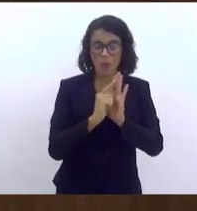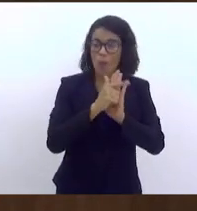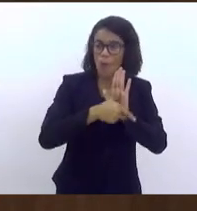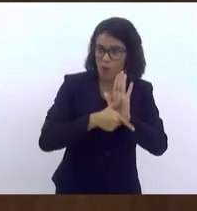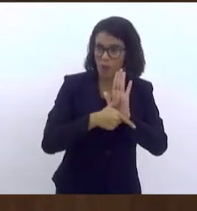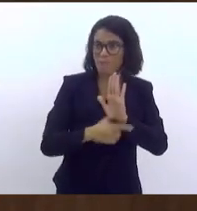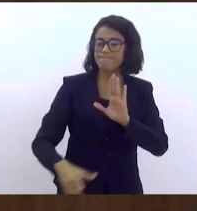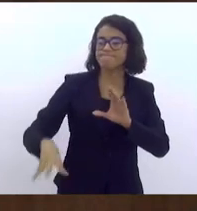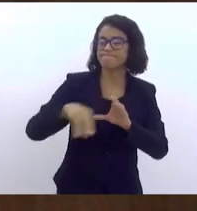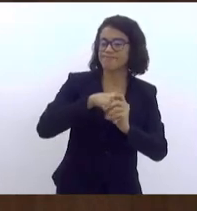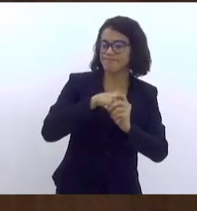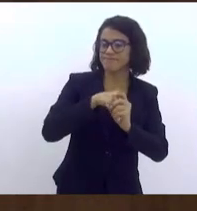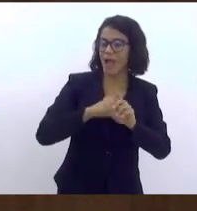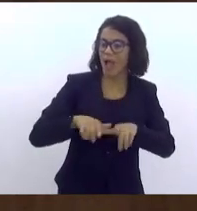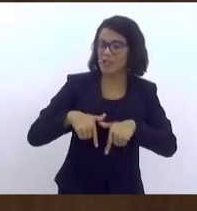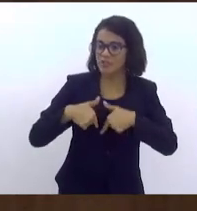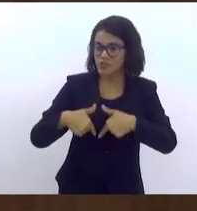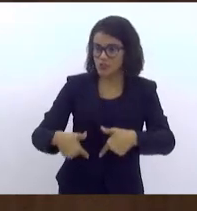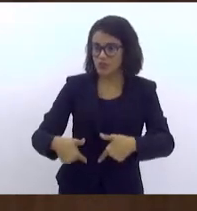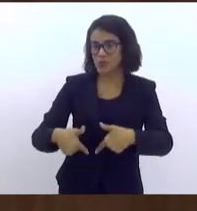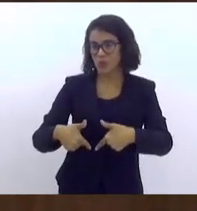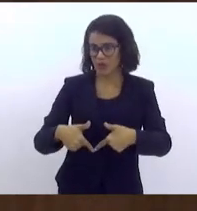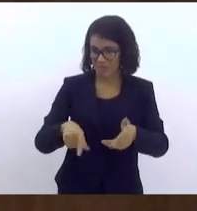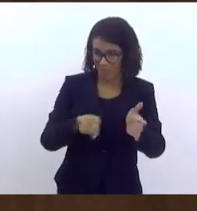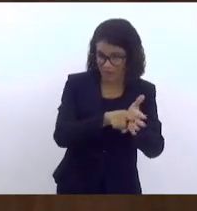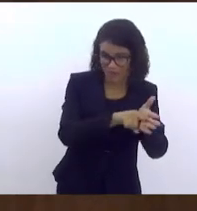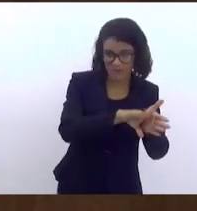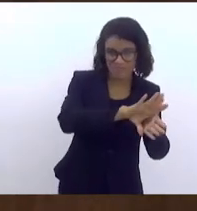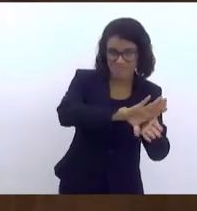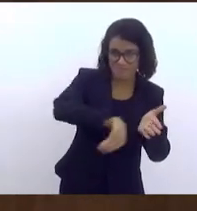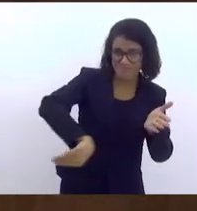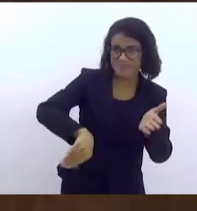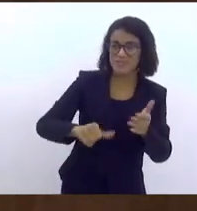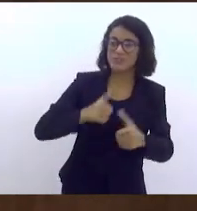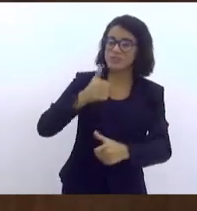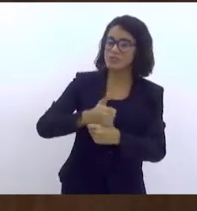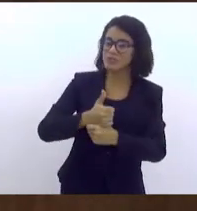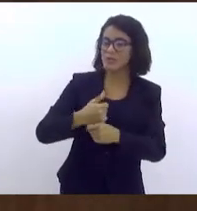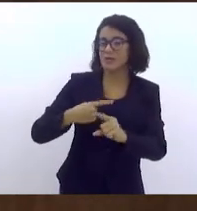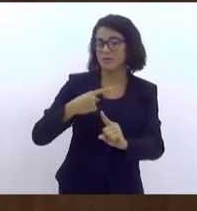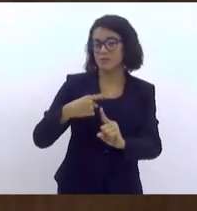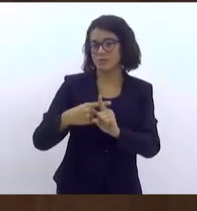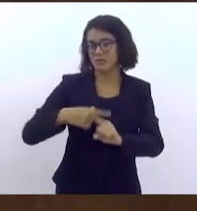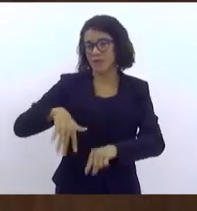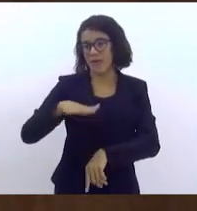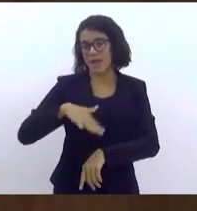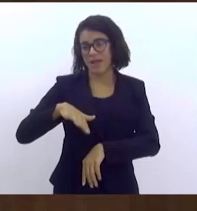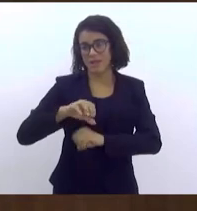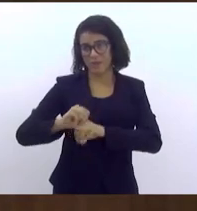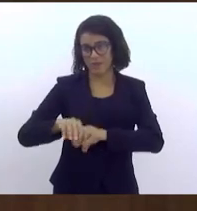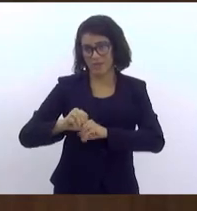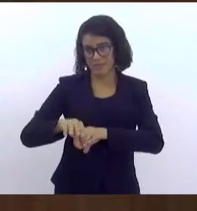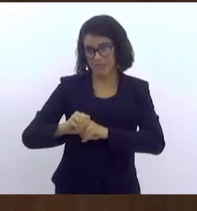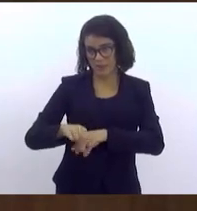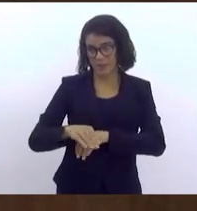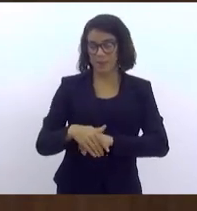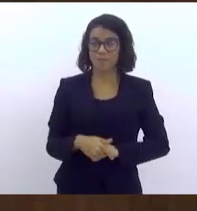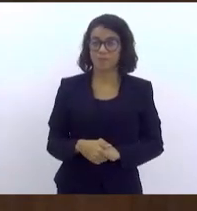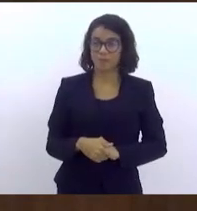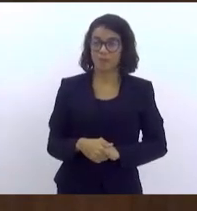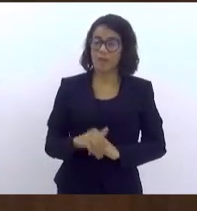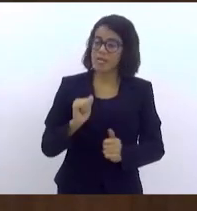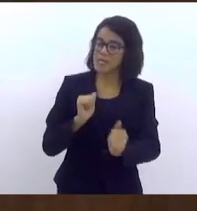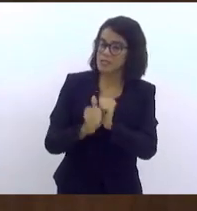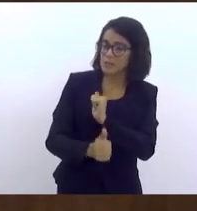com algumas atitudes negativas professor na área da Educação com esses espaços